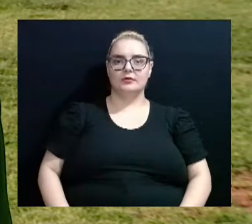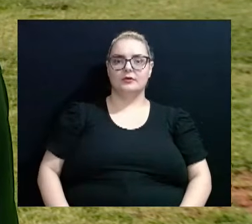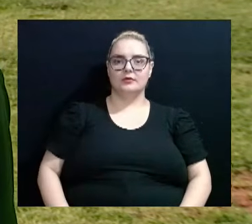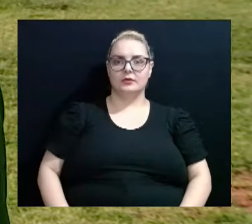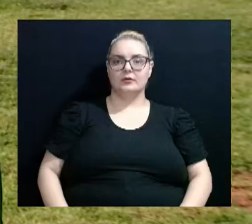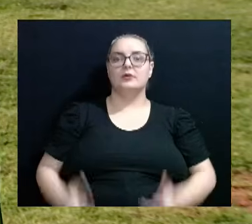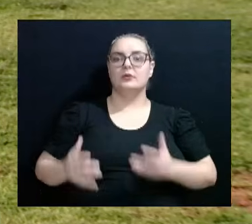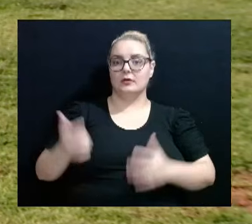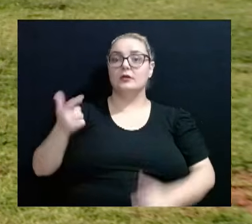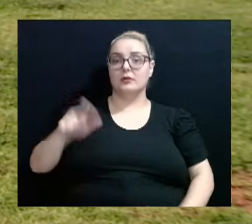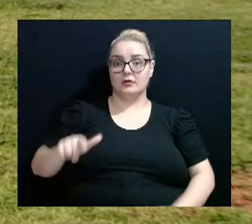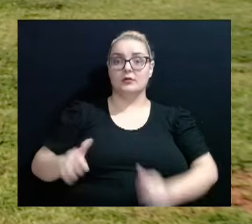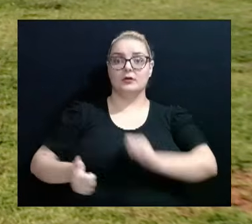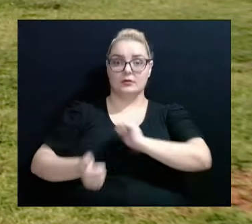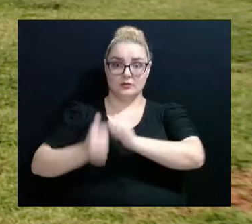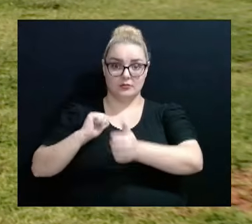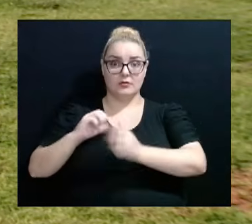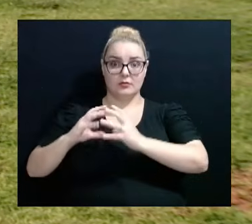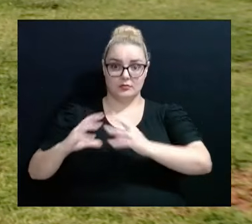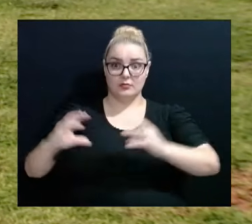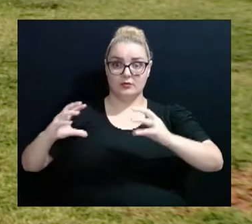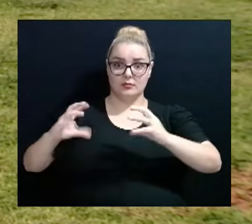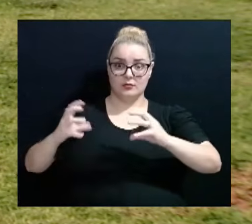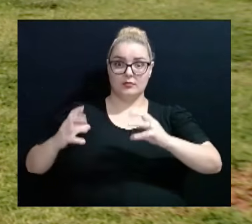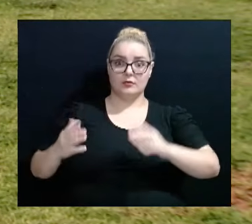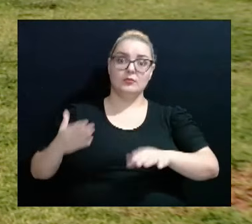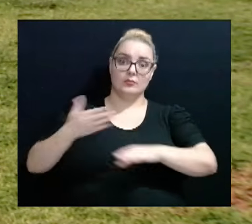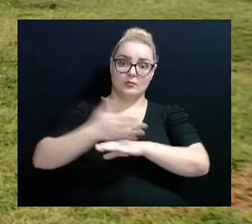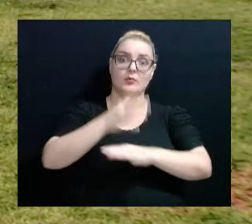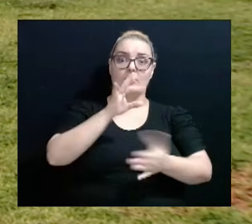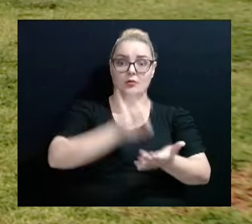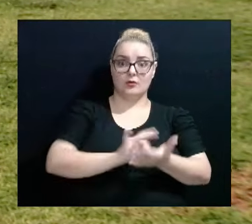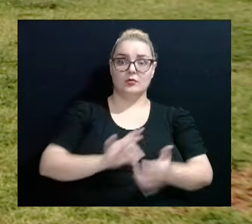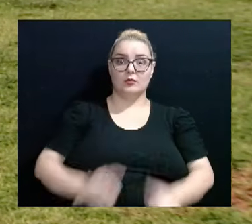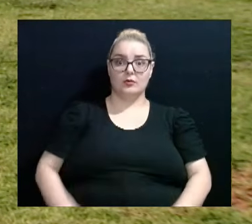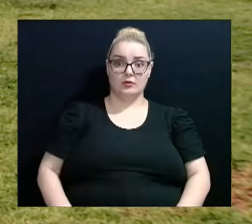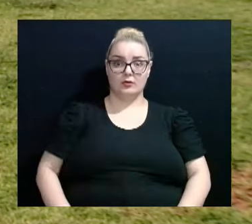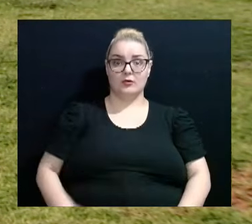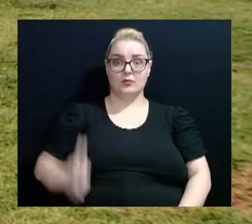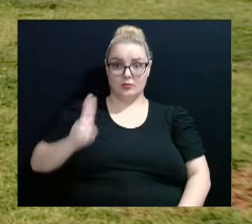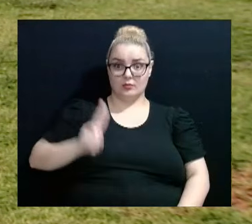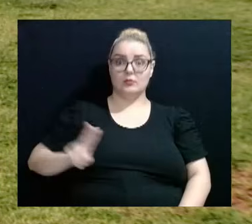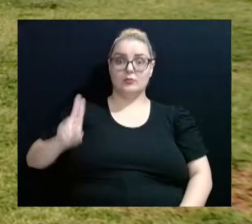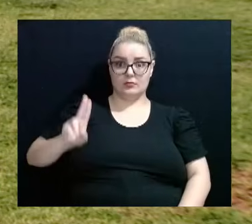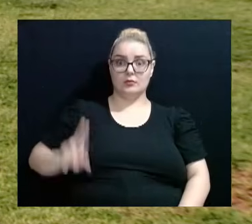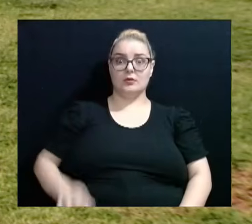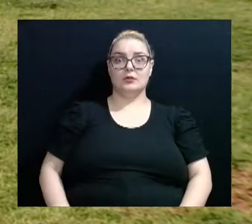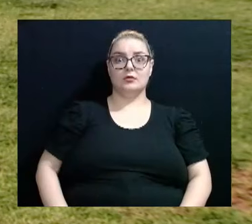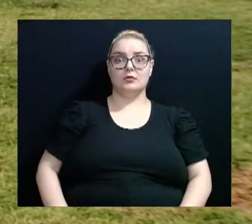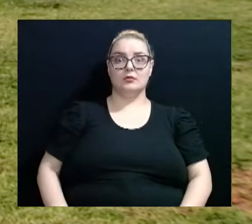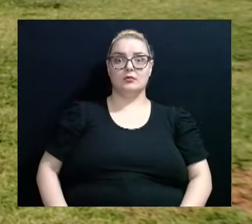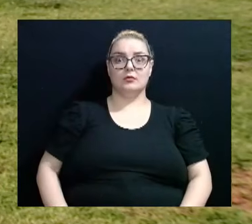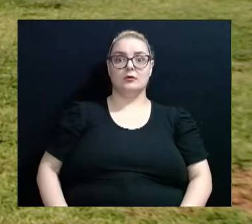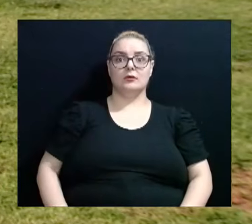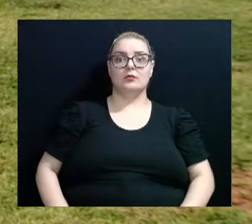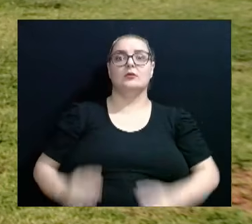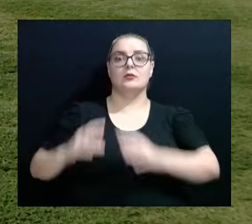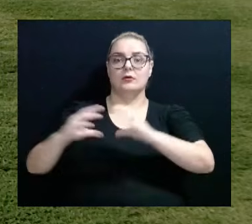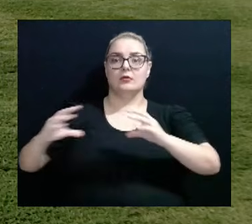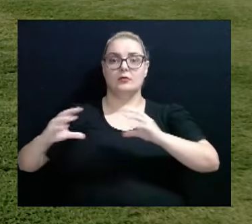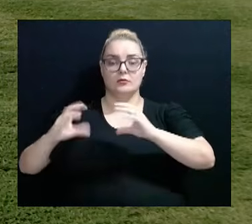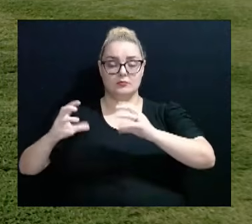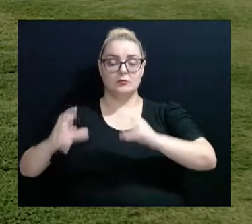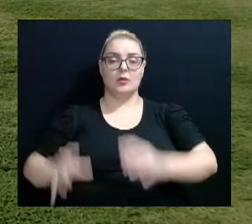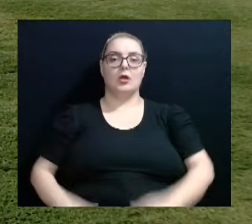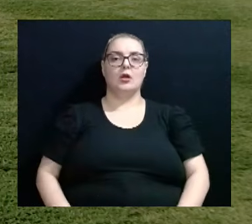aí para o futuro? Eu pretendo continuar jogando até conseguir ir para uma universidade.